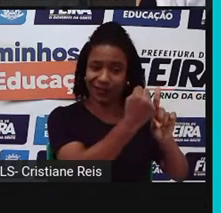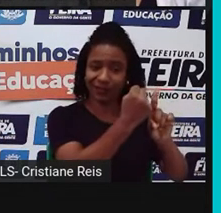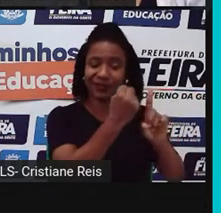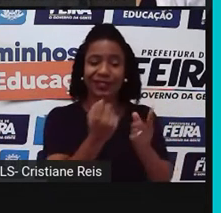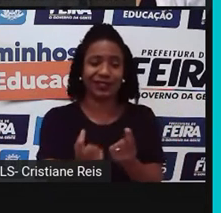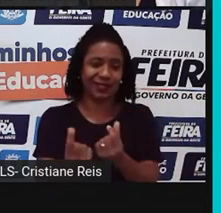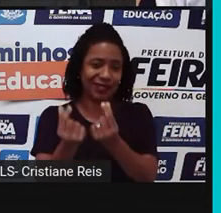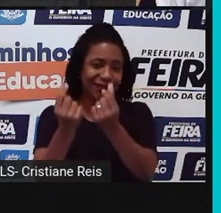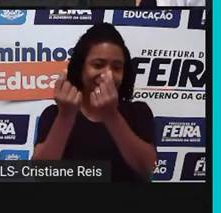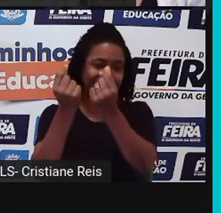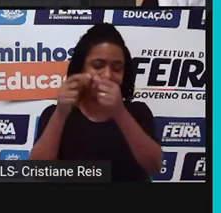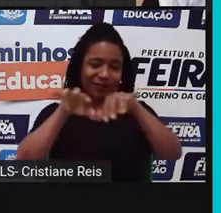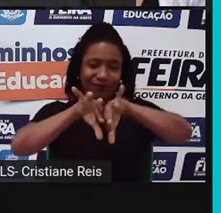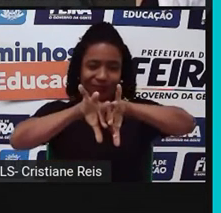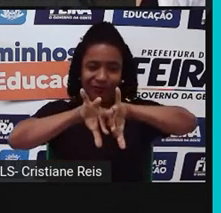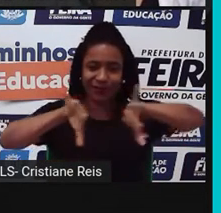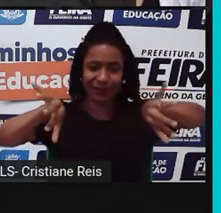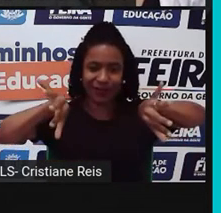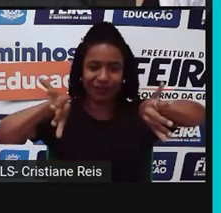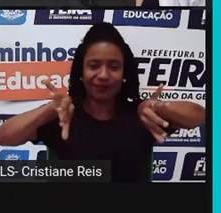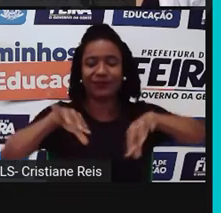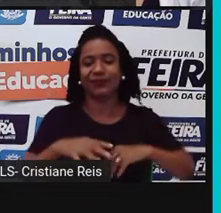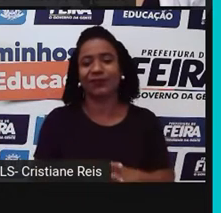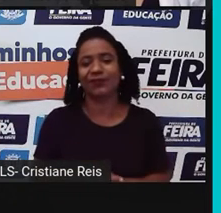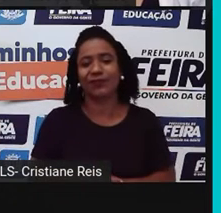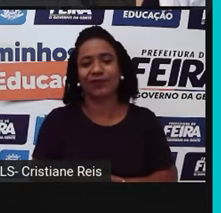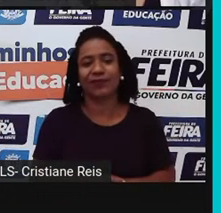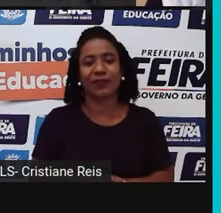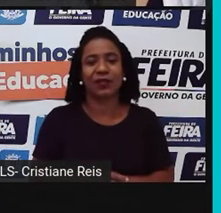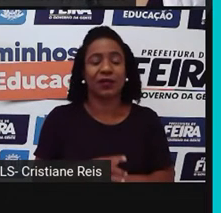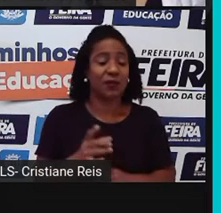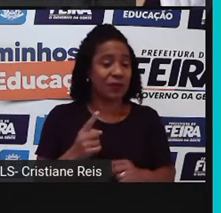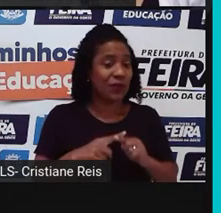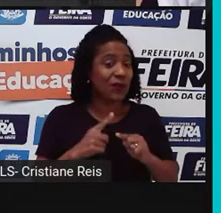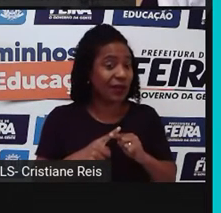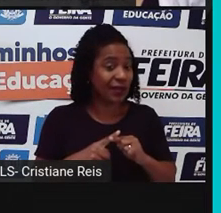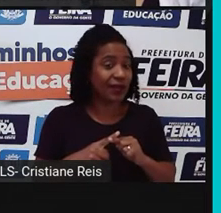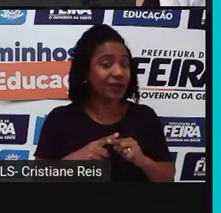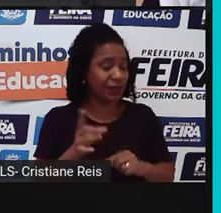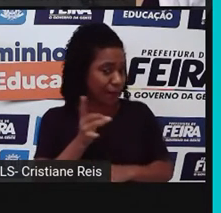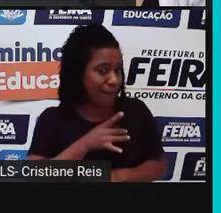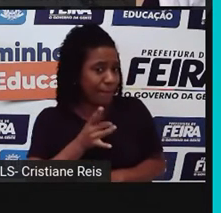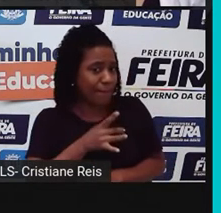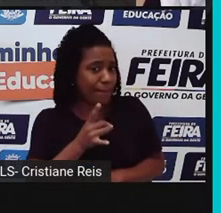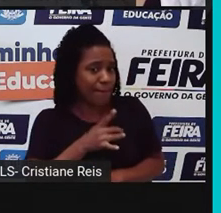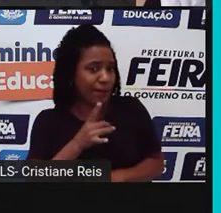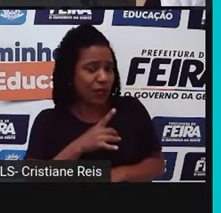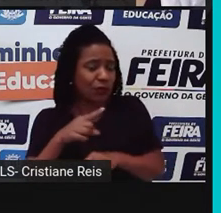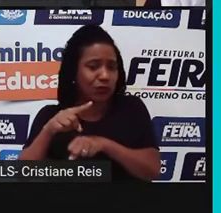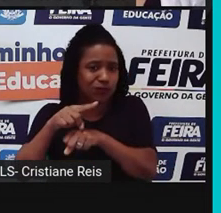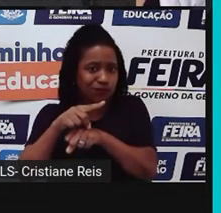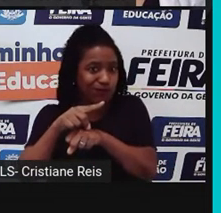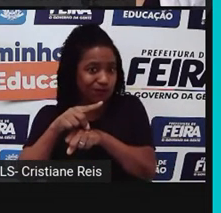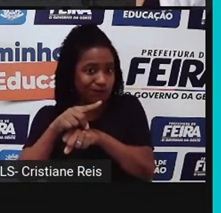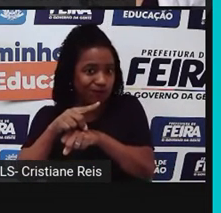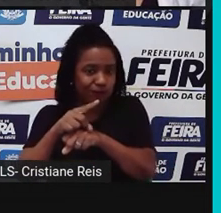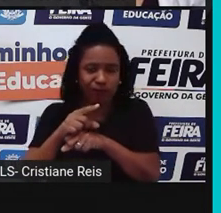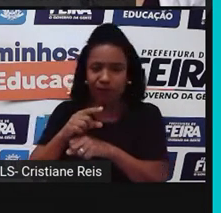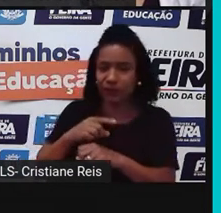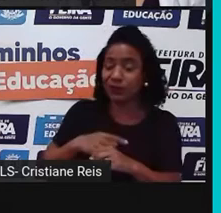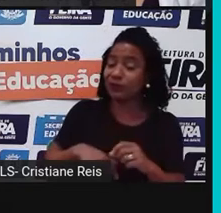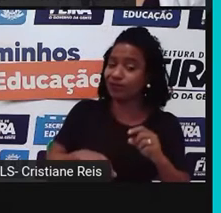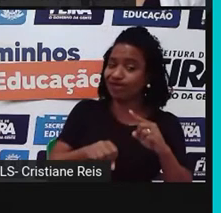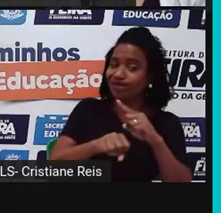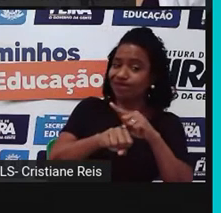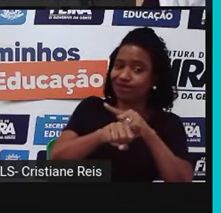durante muito tempo se viveu assim, um com medo, né, do poderio bélico do outro. Até porque depois das duas bombas